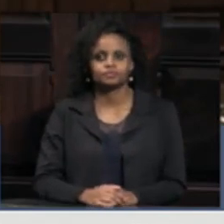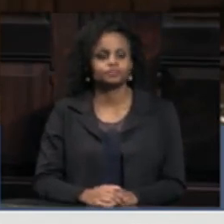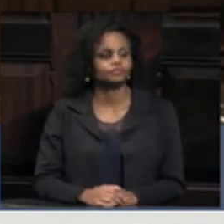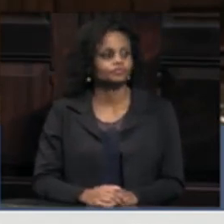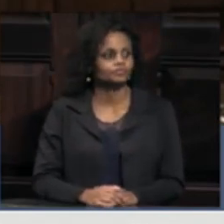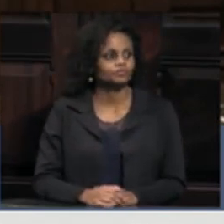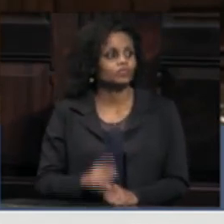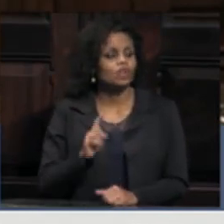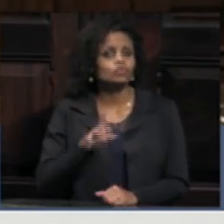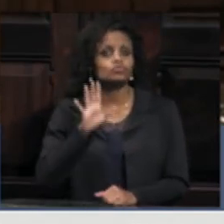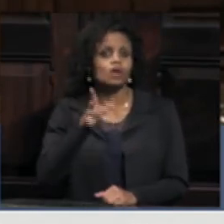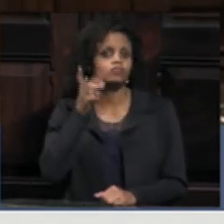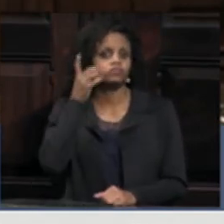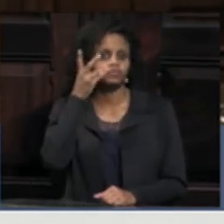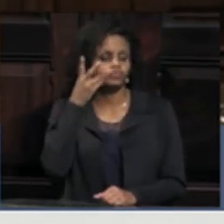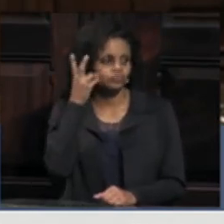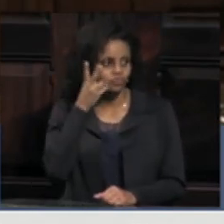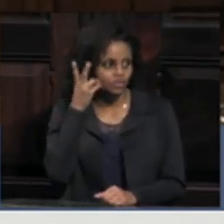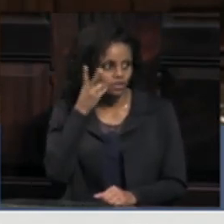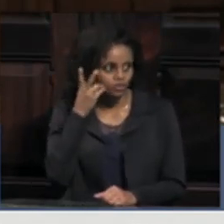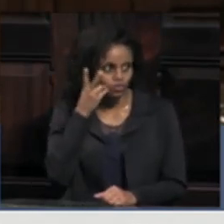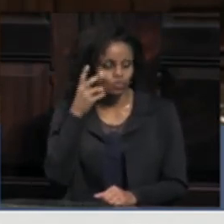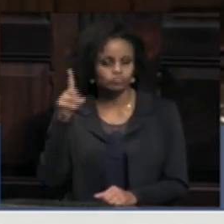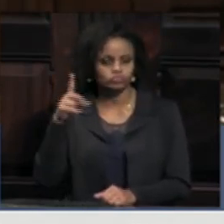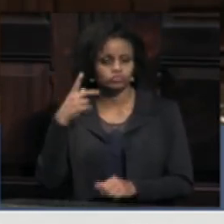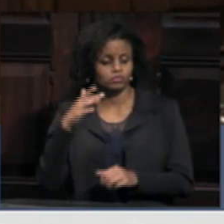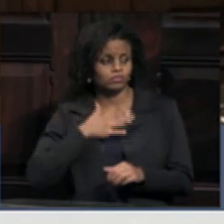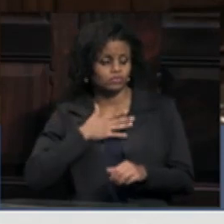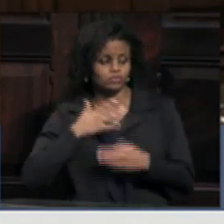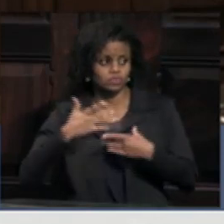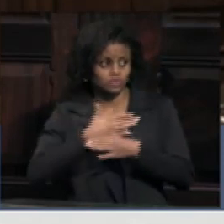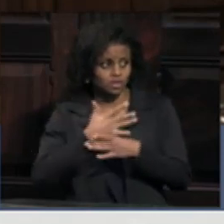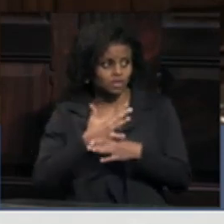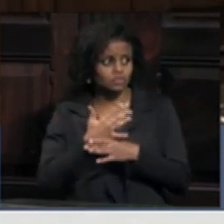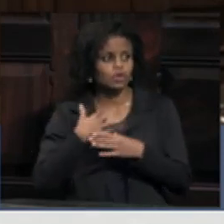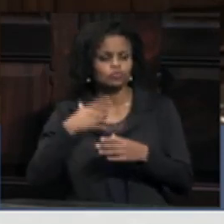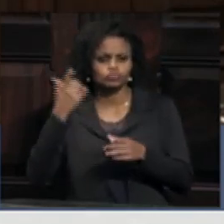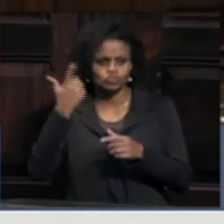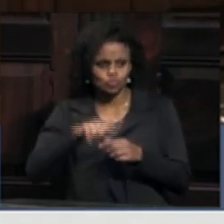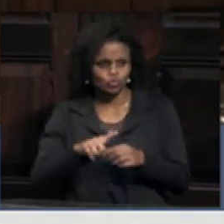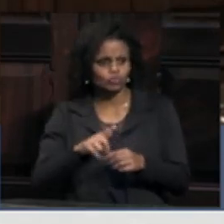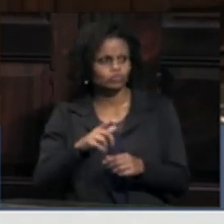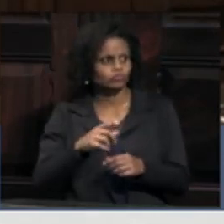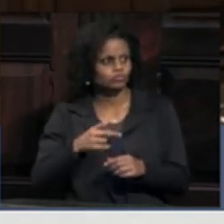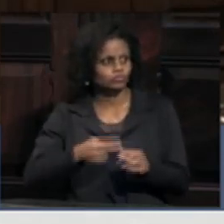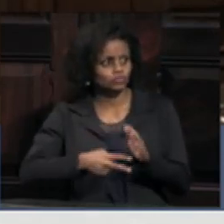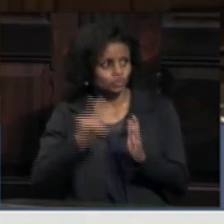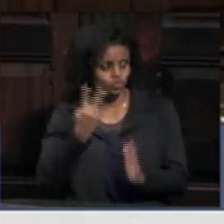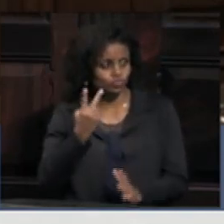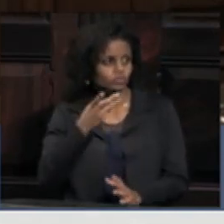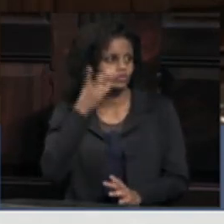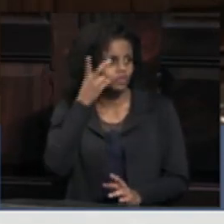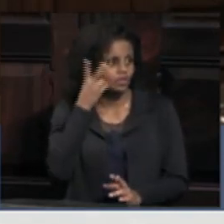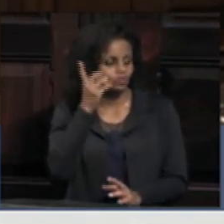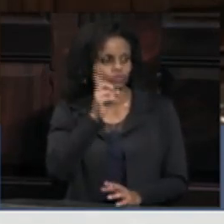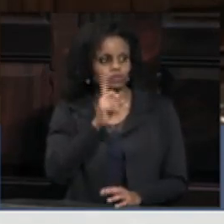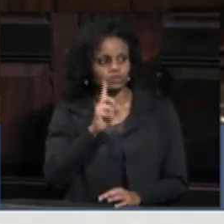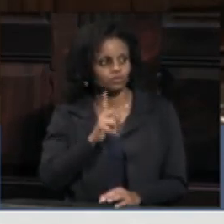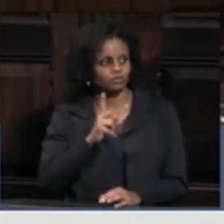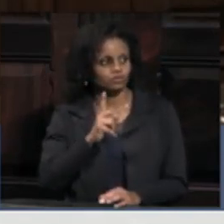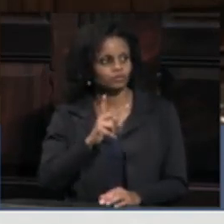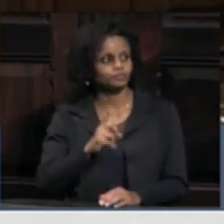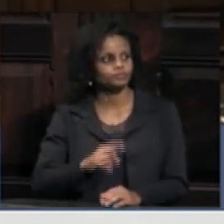Fui vereador na minha cidade, não candidatei à reeleição, me candidatei a deputado, estou